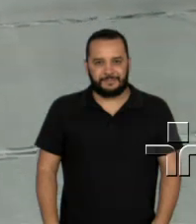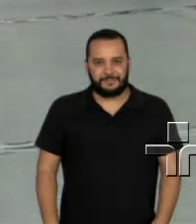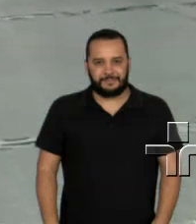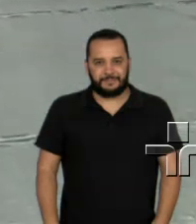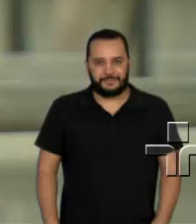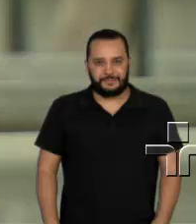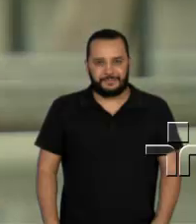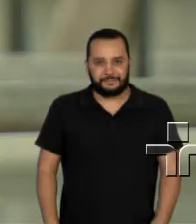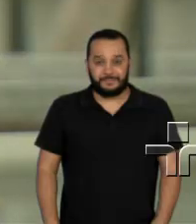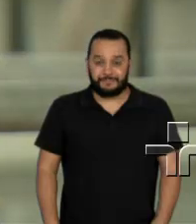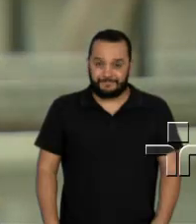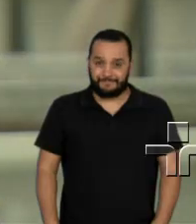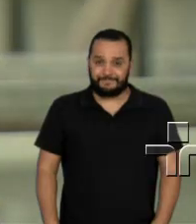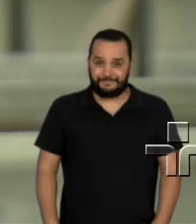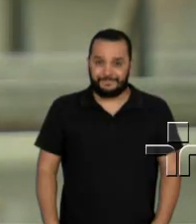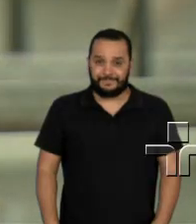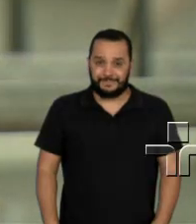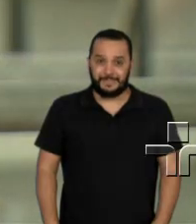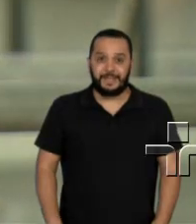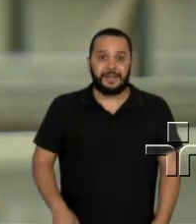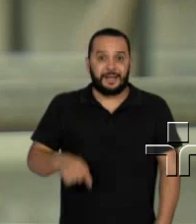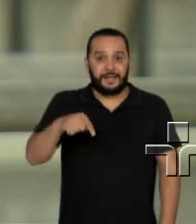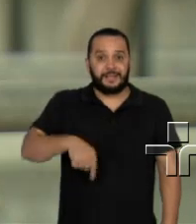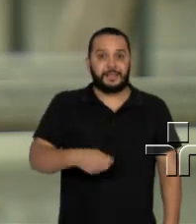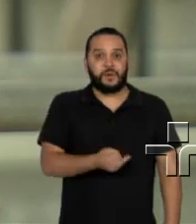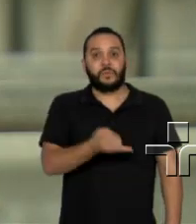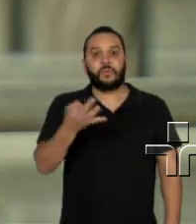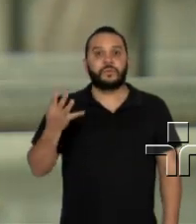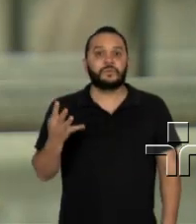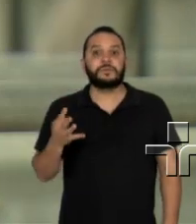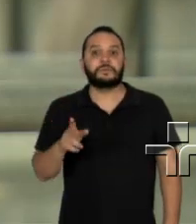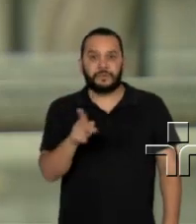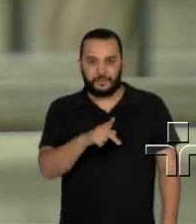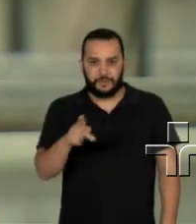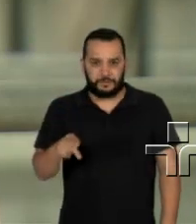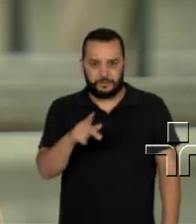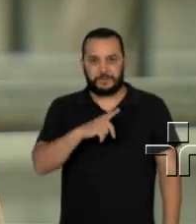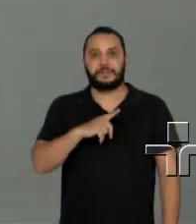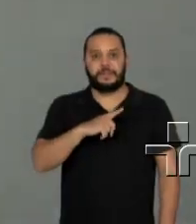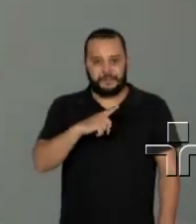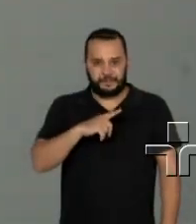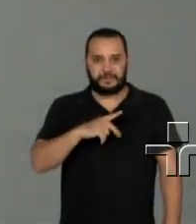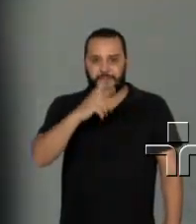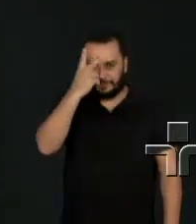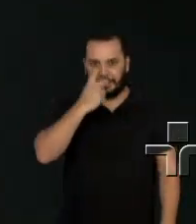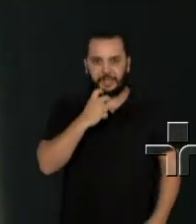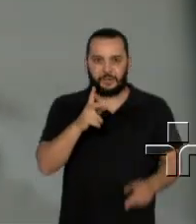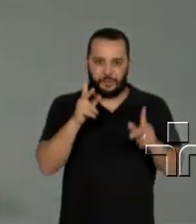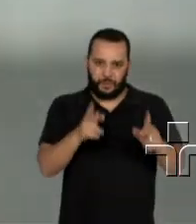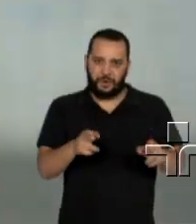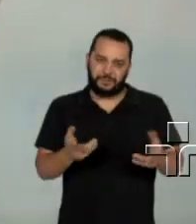o que a gente tem alguns professores que são deficientes nas ruas né